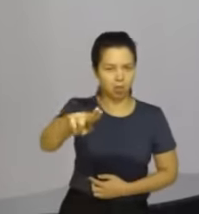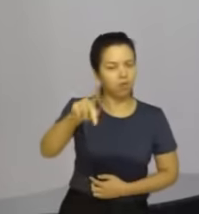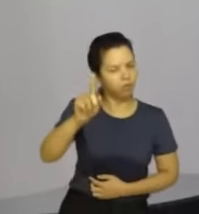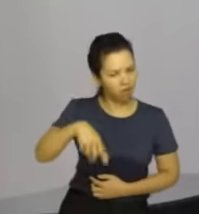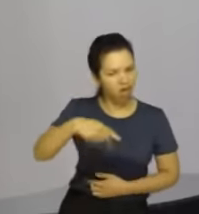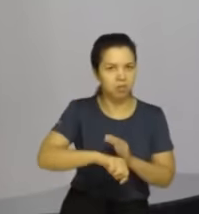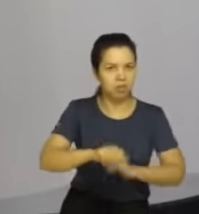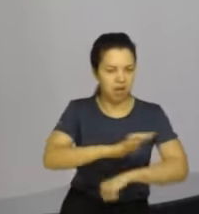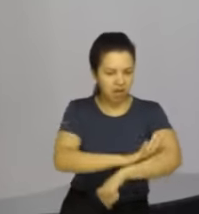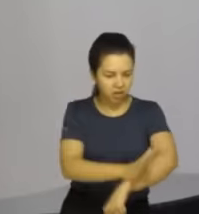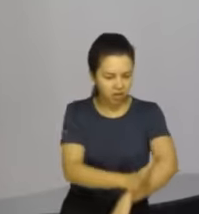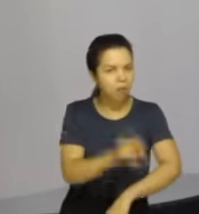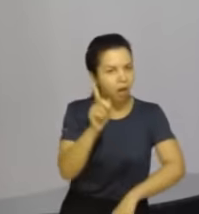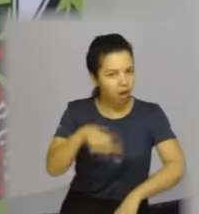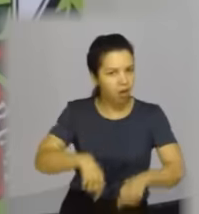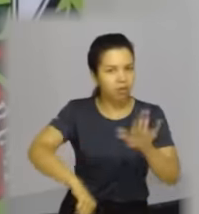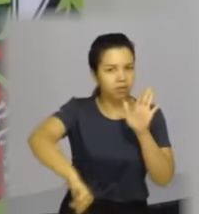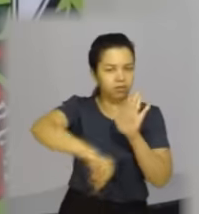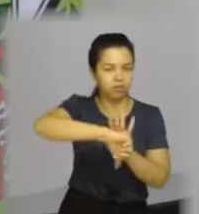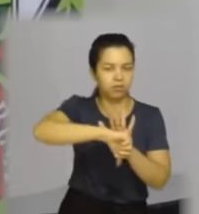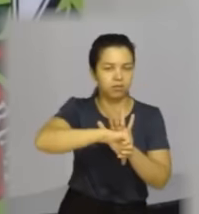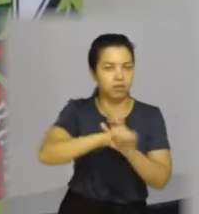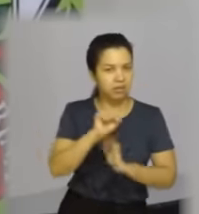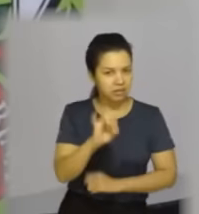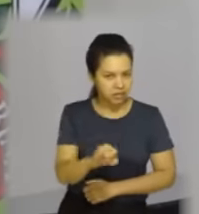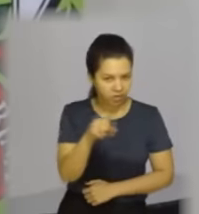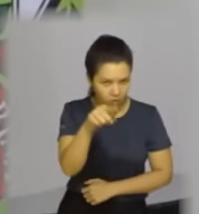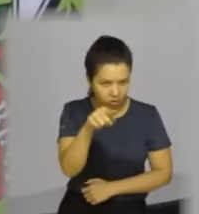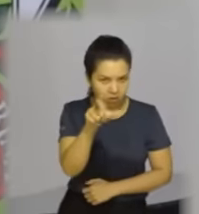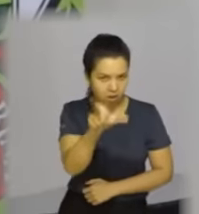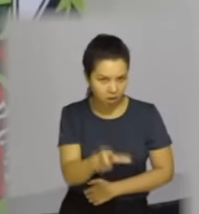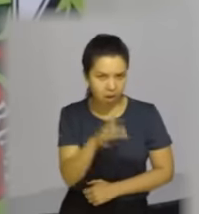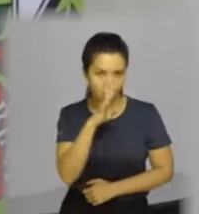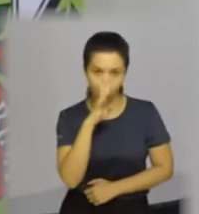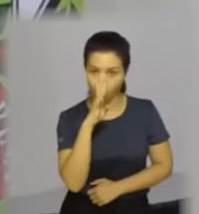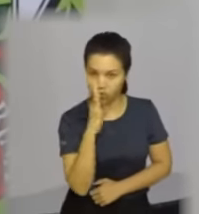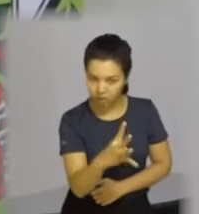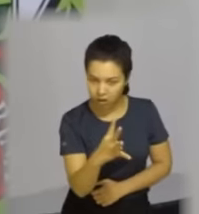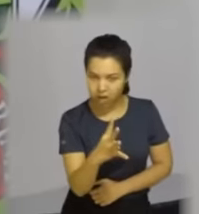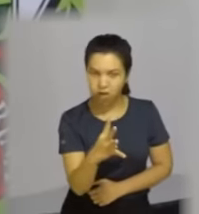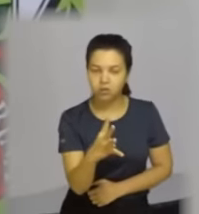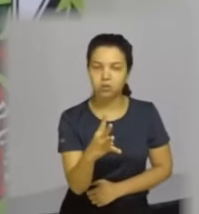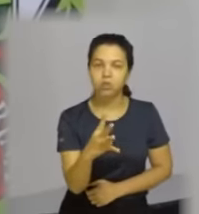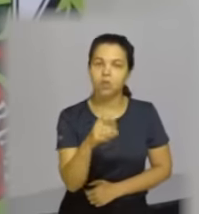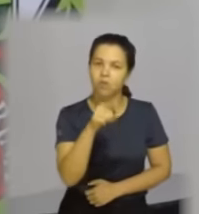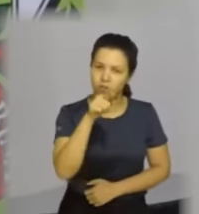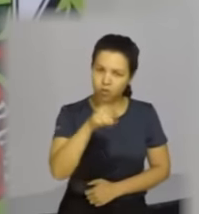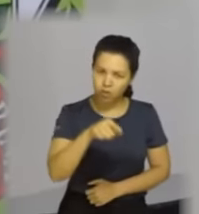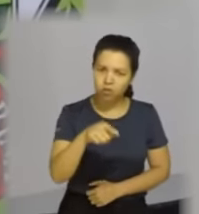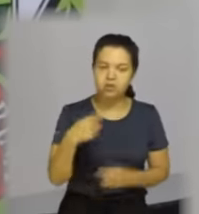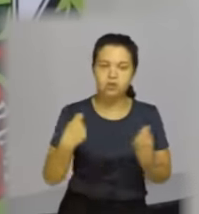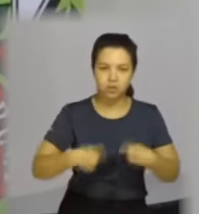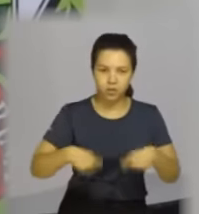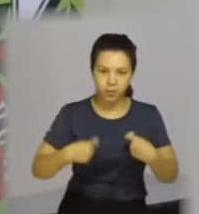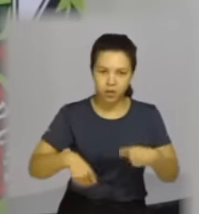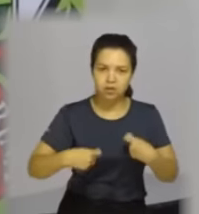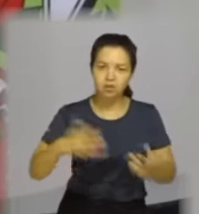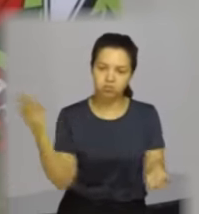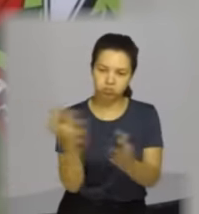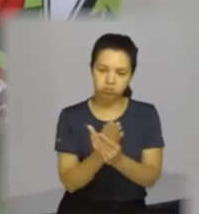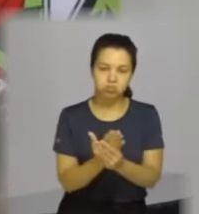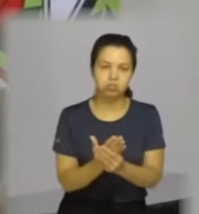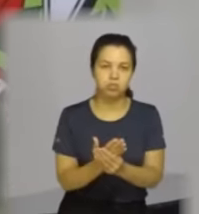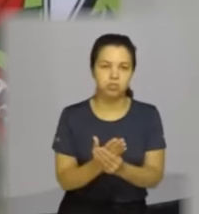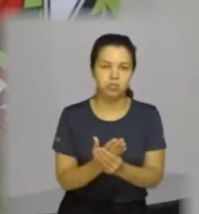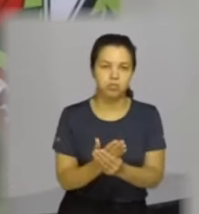o nosso Estado é racista, racismo é crime. Se você for acusado, cidadão catarinense, responda em juízo, processe.